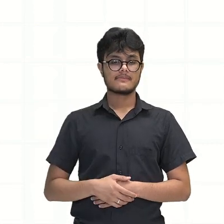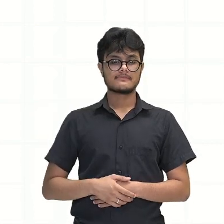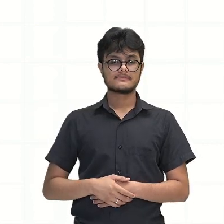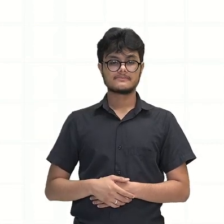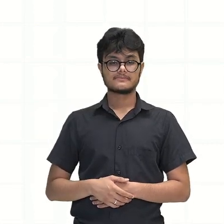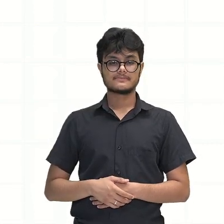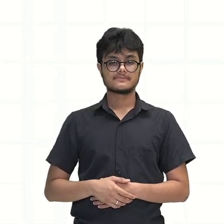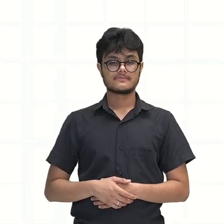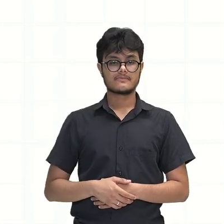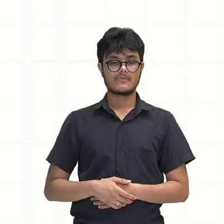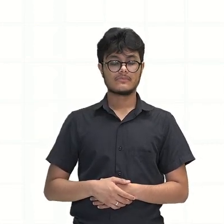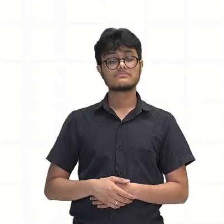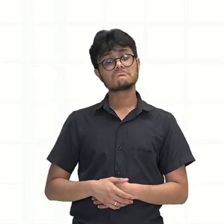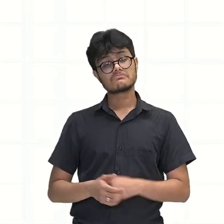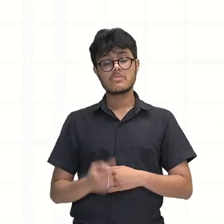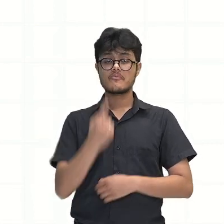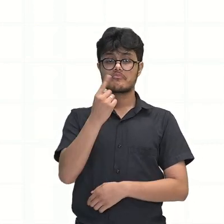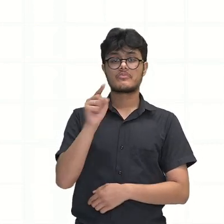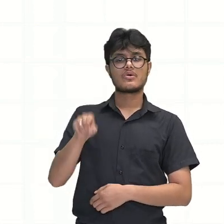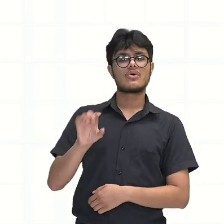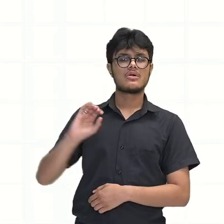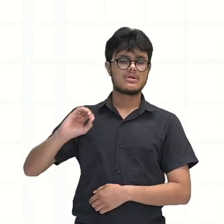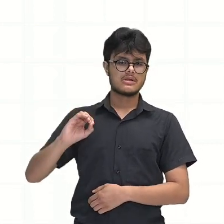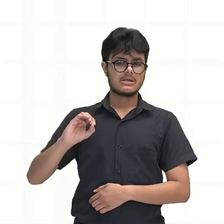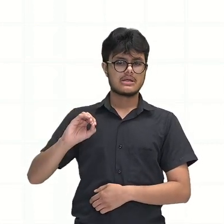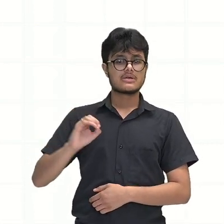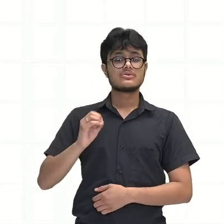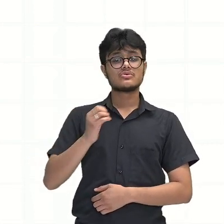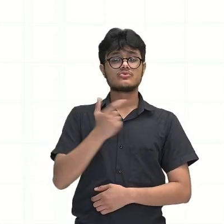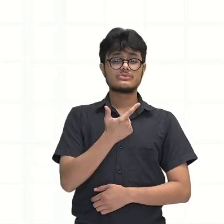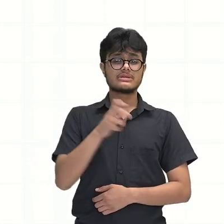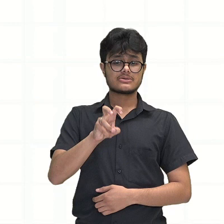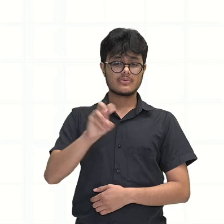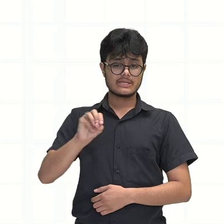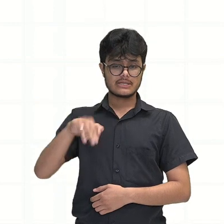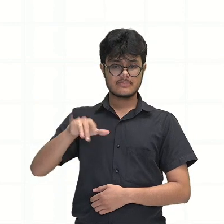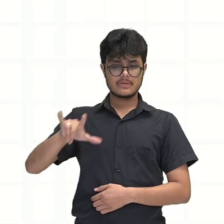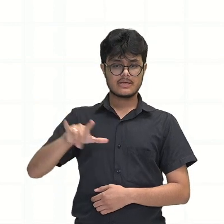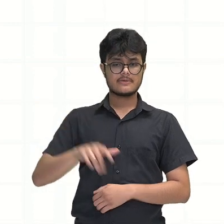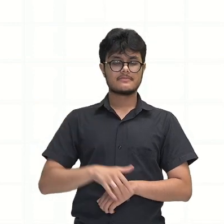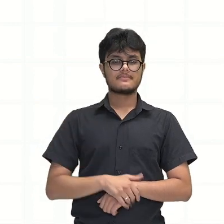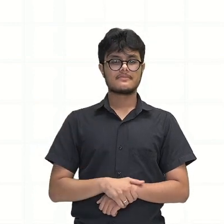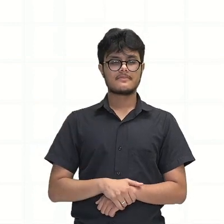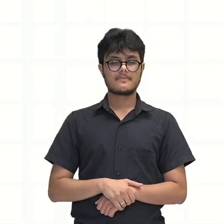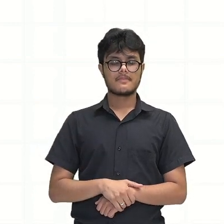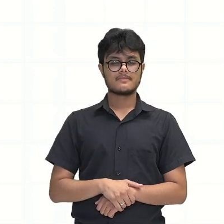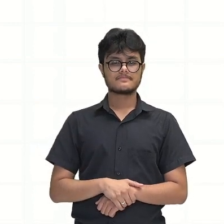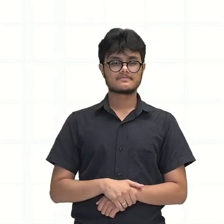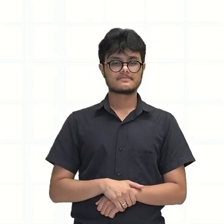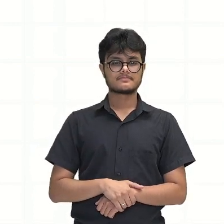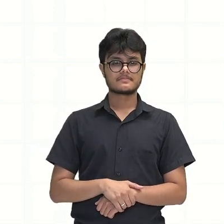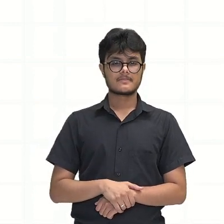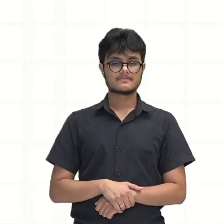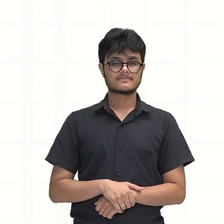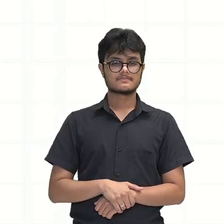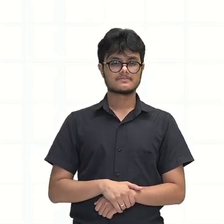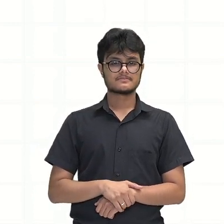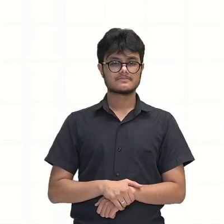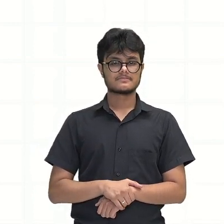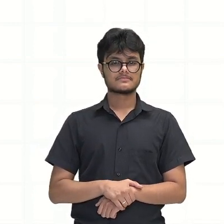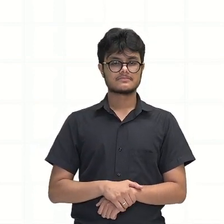carro 1.0 eu utilizo 250 ml em cada cilindro. E é por isso que um